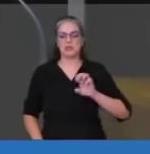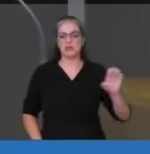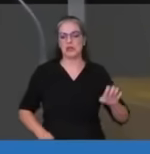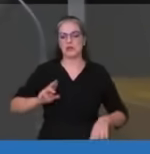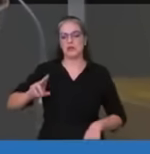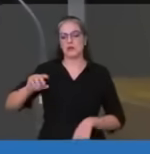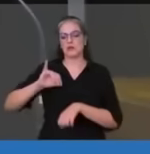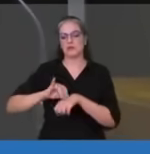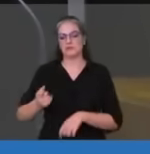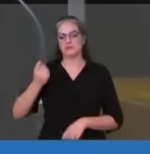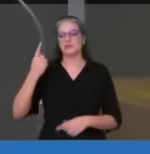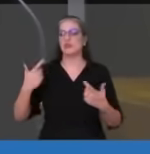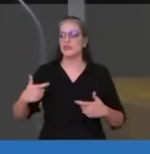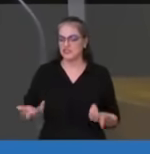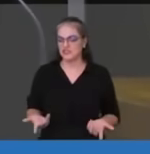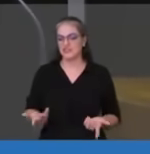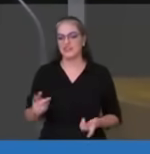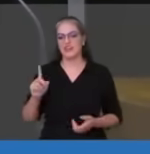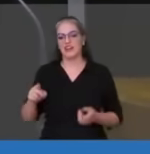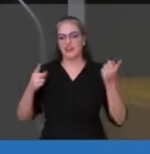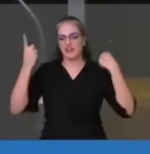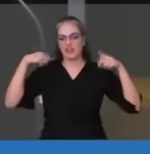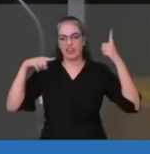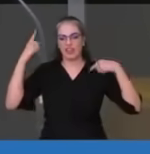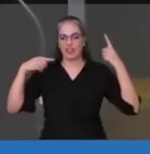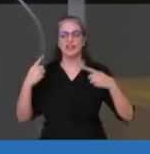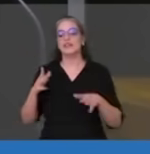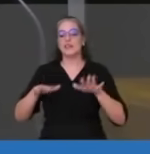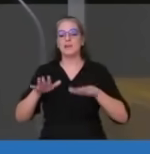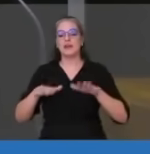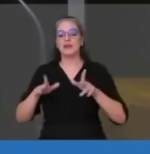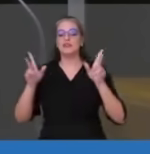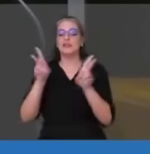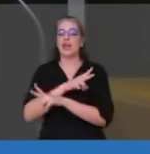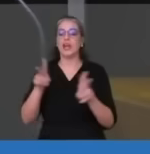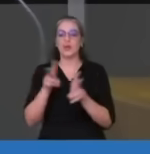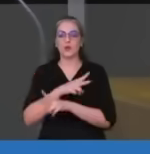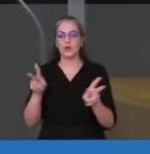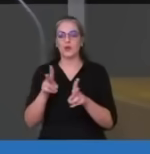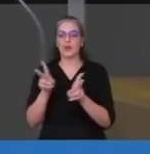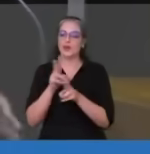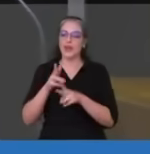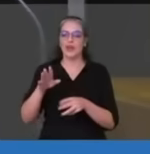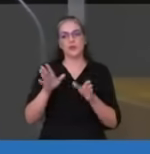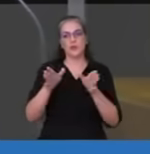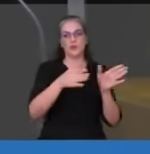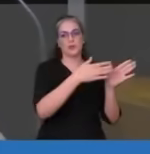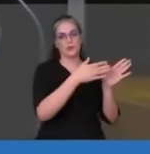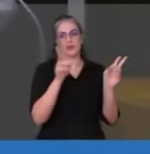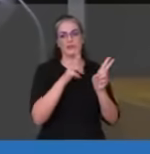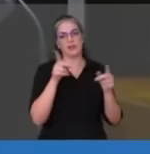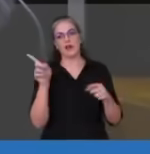estratosférico não é o partido biruta de aeroporto vai para onde o vento bate e isso tem muita força no